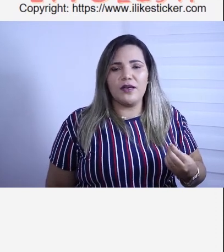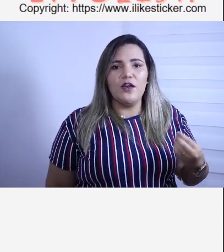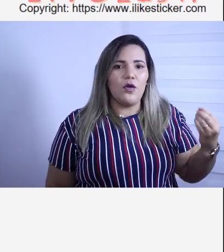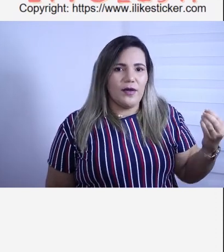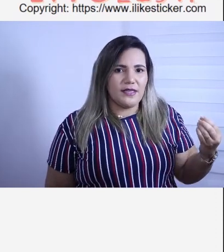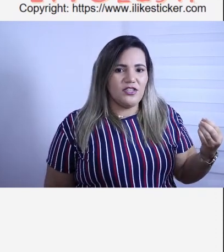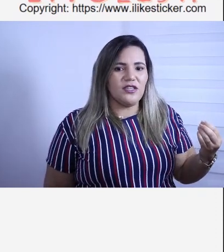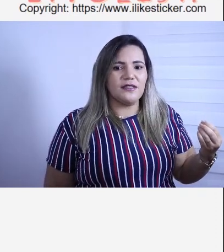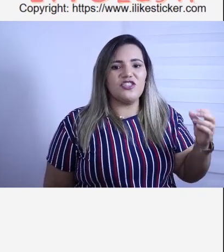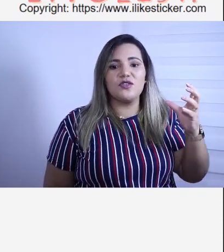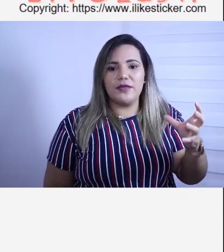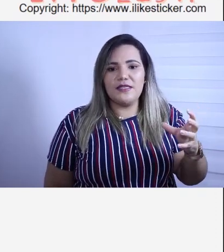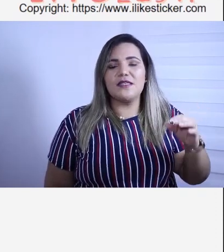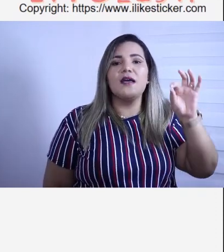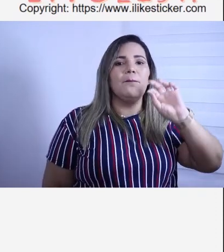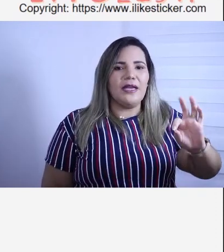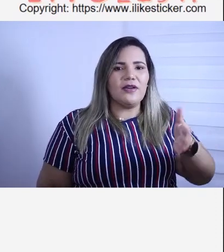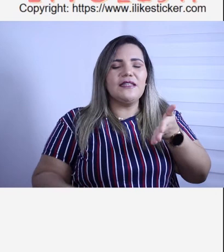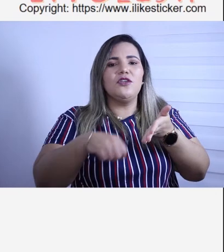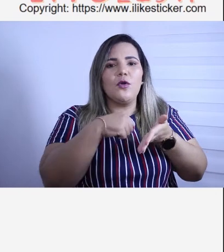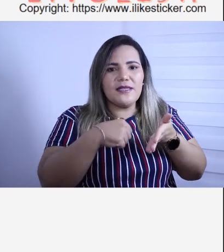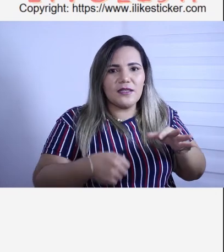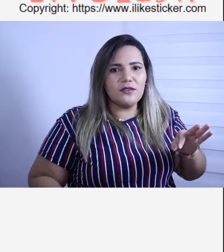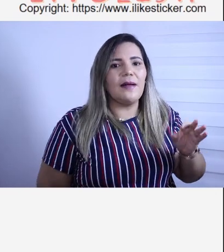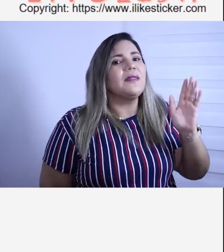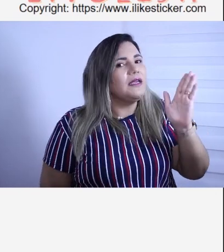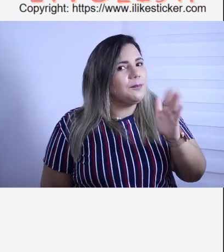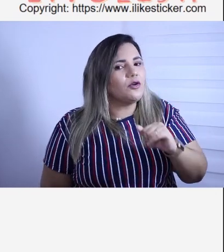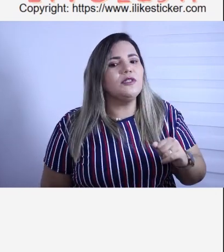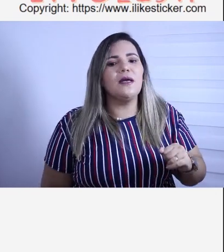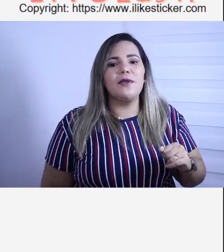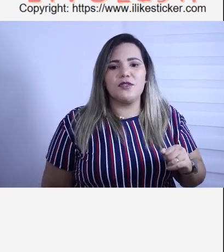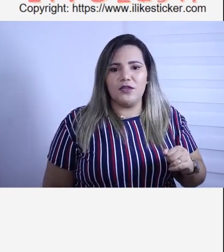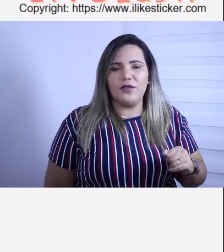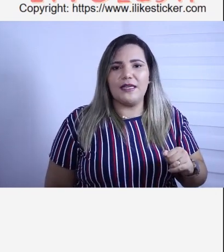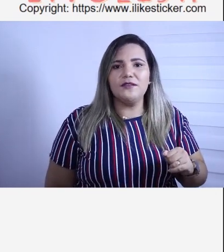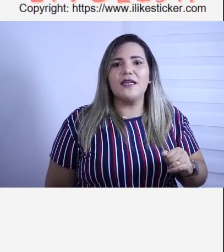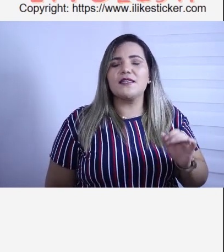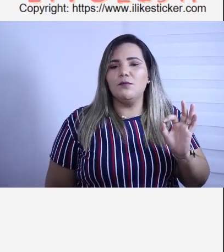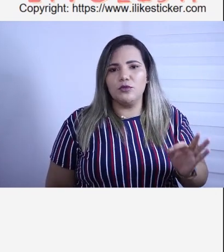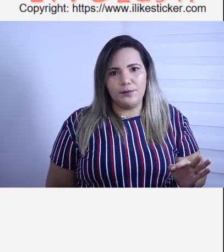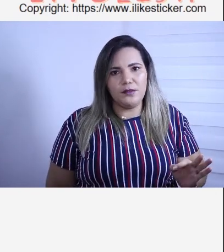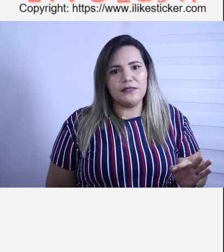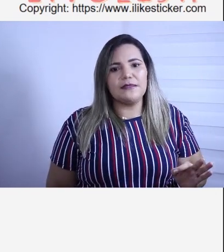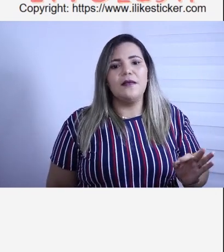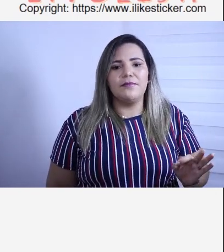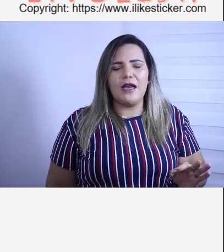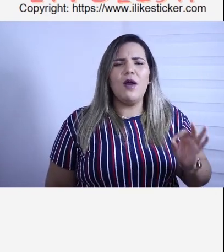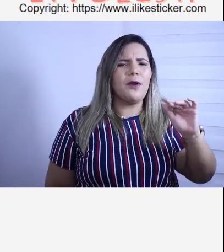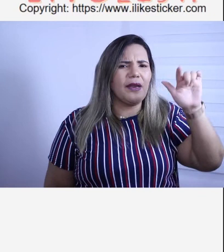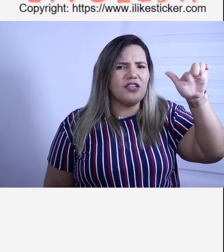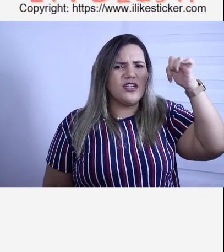conheceu agora com essa legenda tá as desconhecidas pega em casa nem começa a notar e procure também o significado delas que é muito